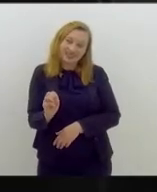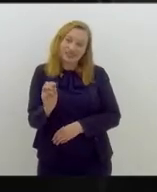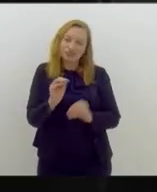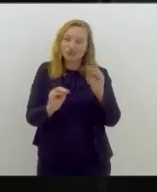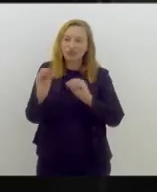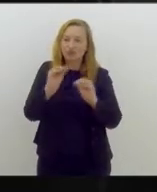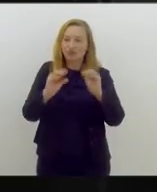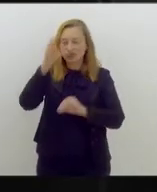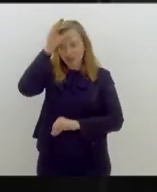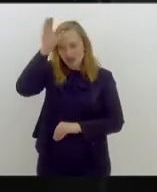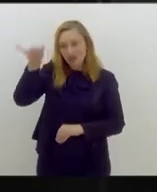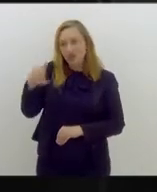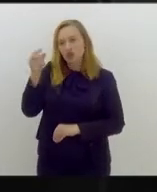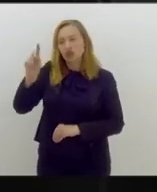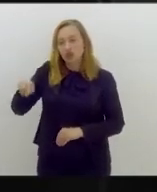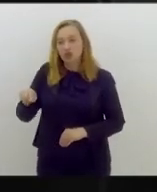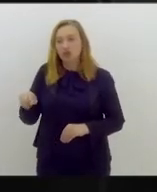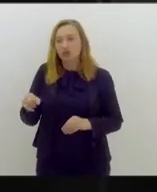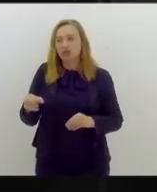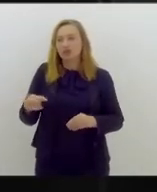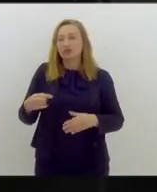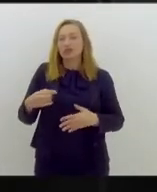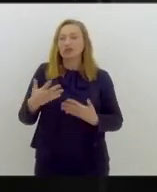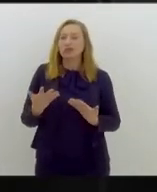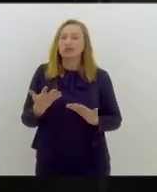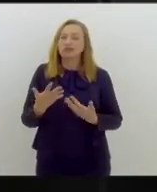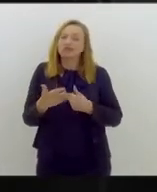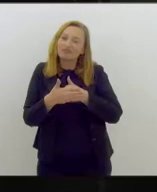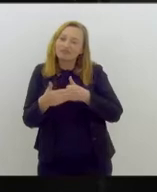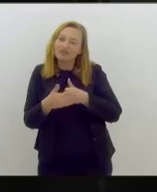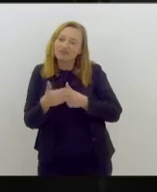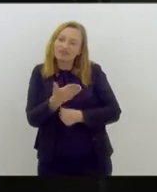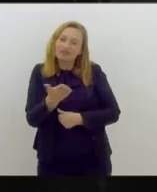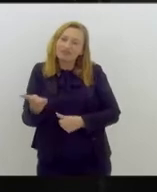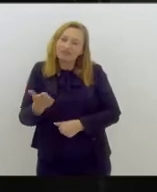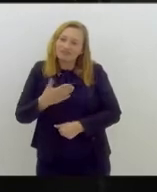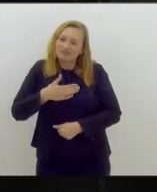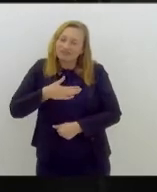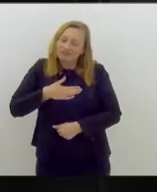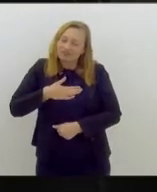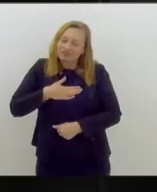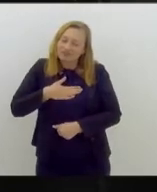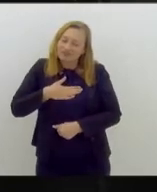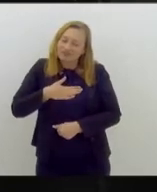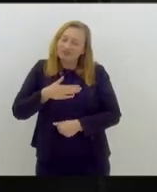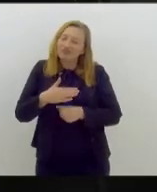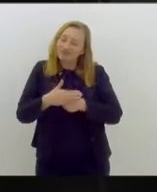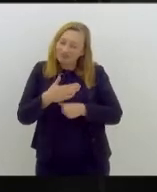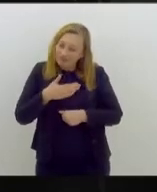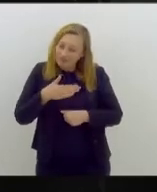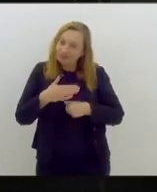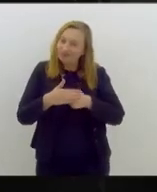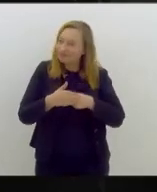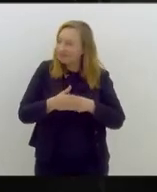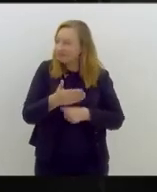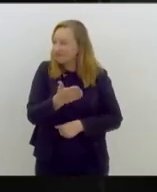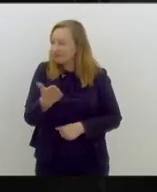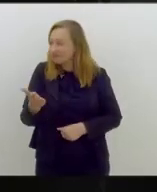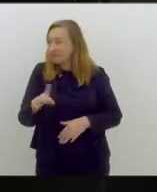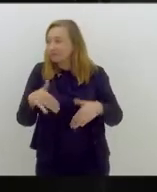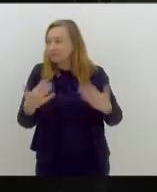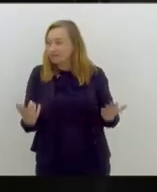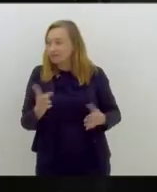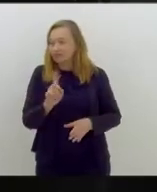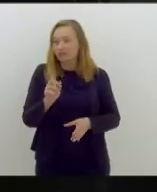beijo da tia Ju e o carinho imenso de vocês por mim e de mim por vocês então eles não